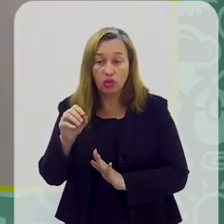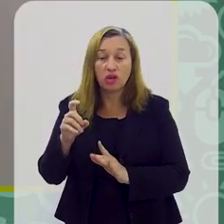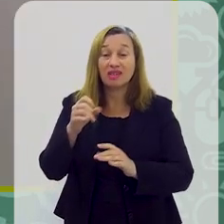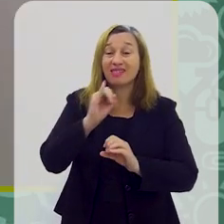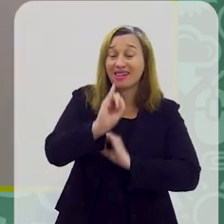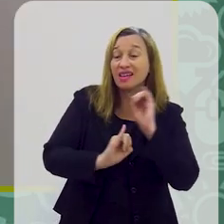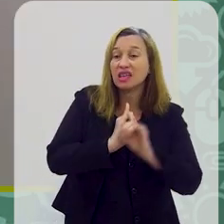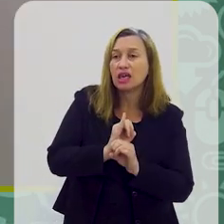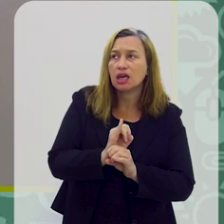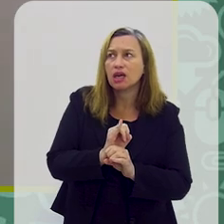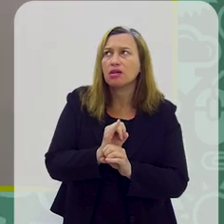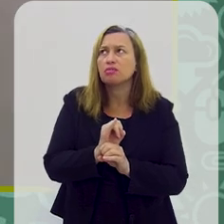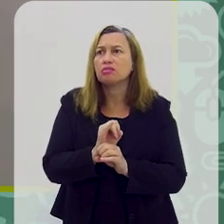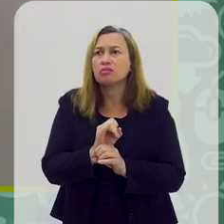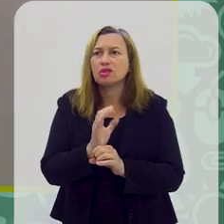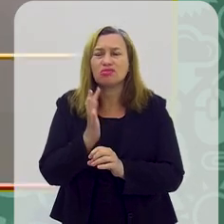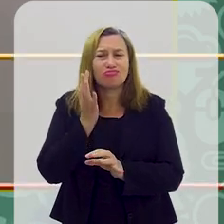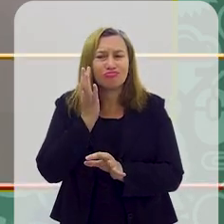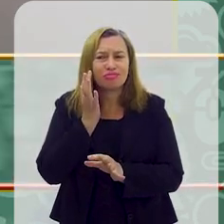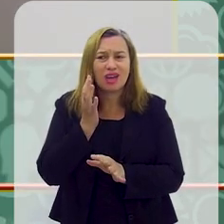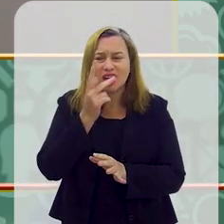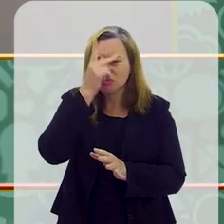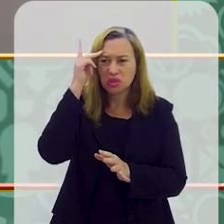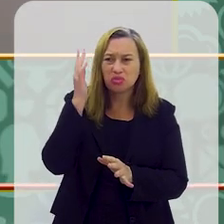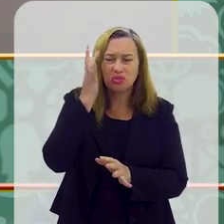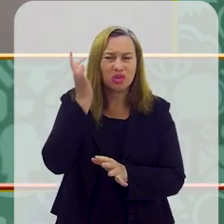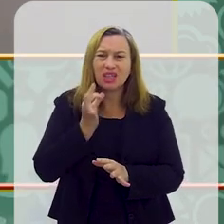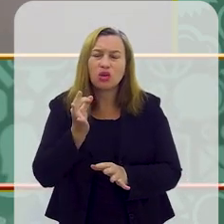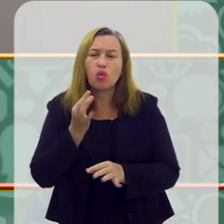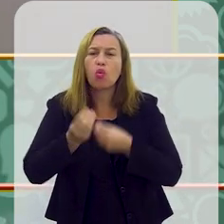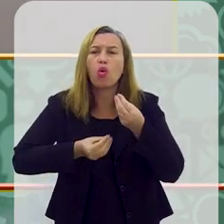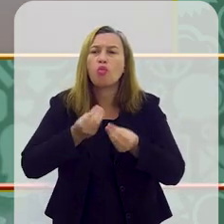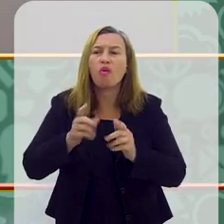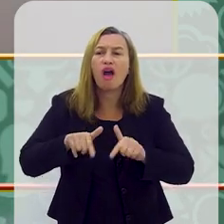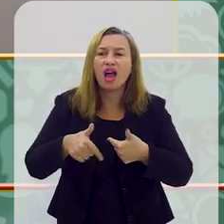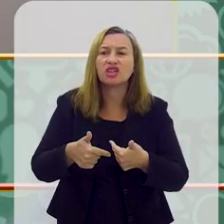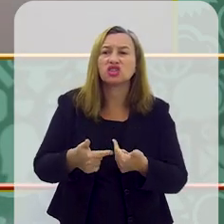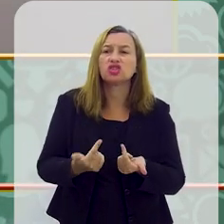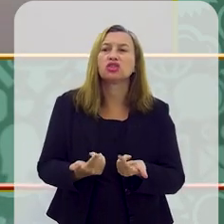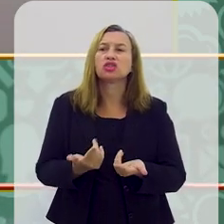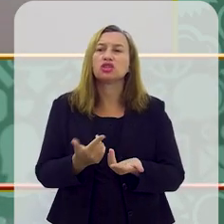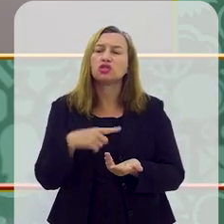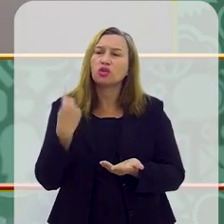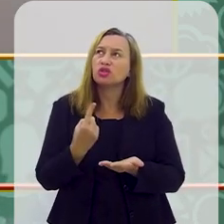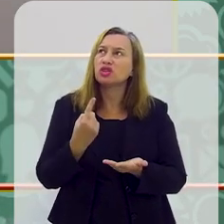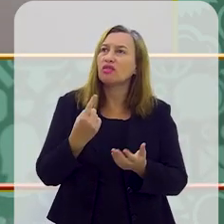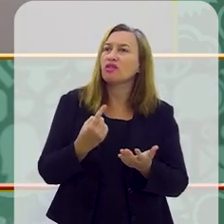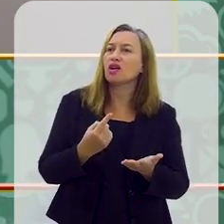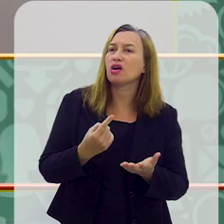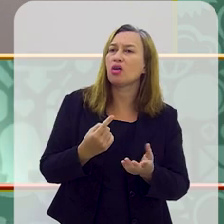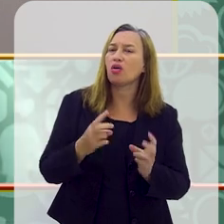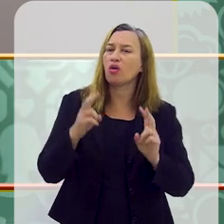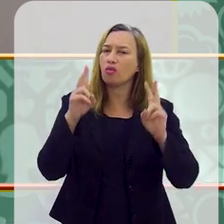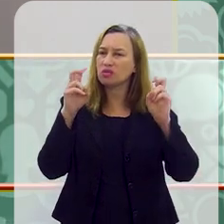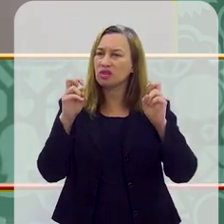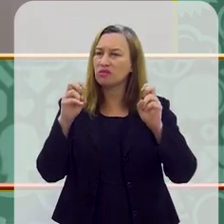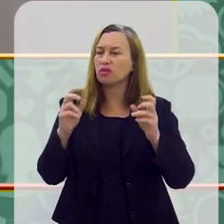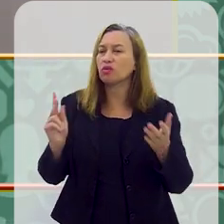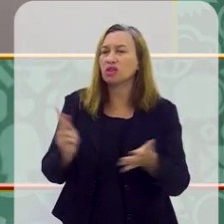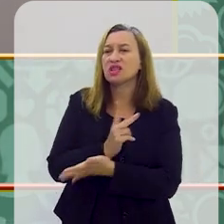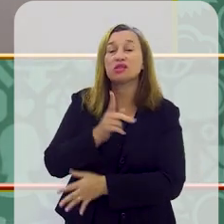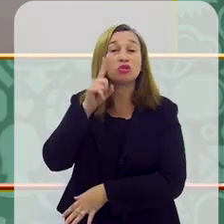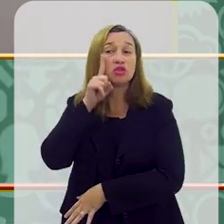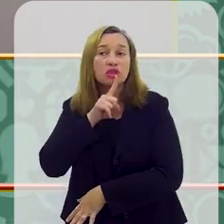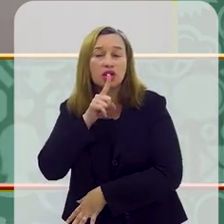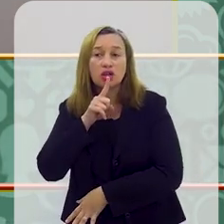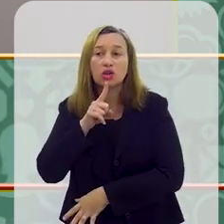que isso é uma coisa que ninguém entendeu ainda como funciona. A gente estava vendo um caso nos